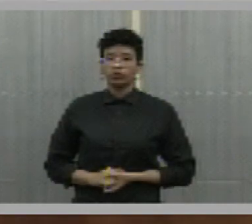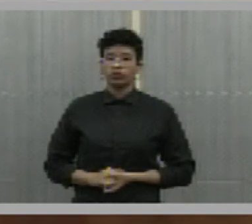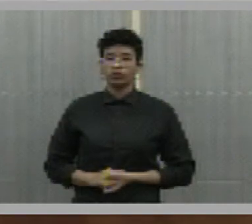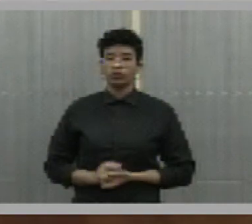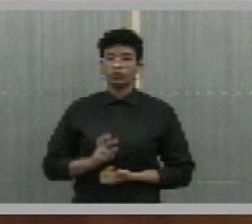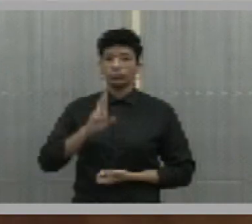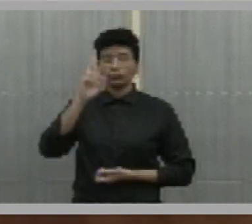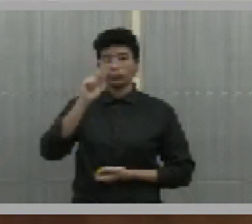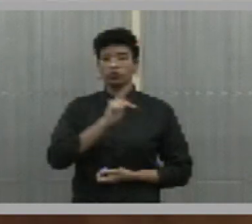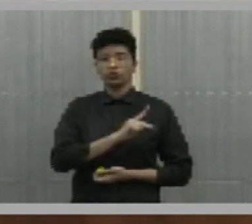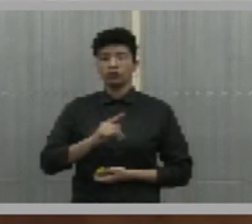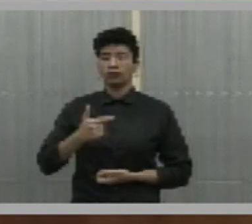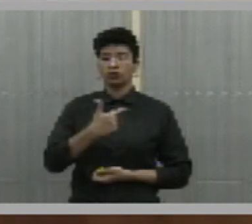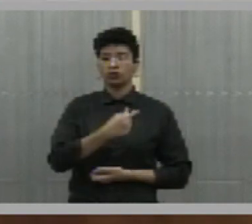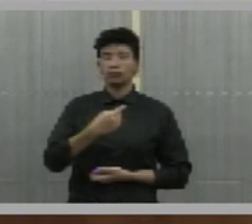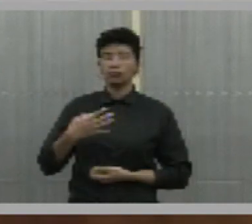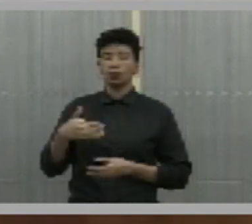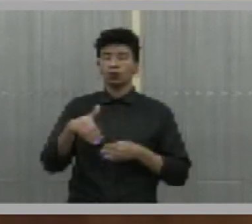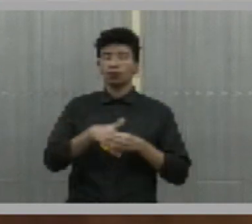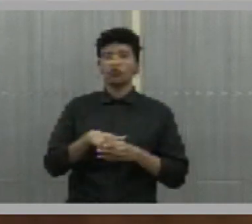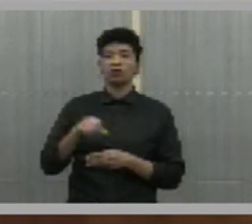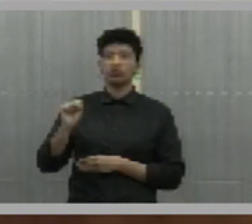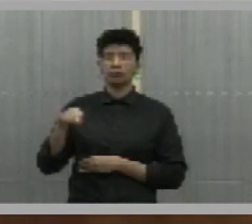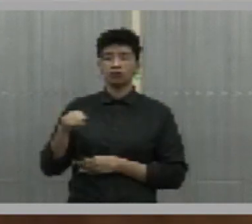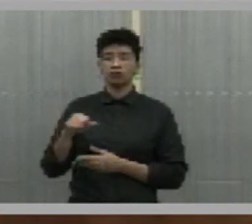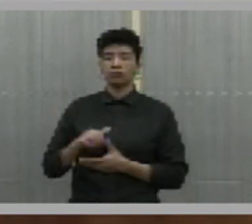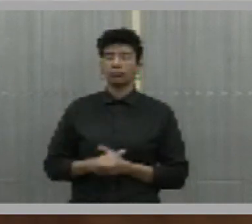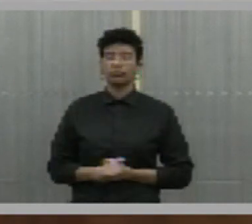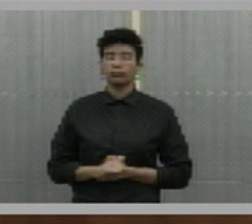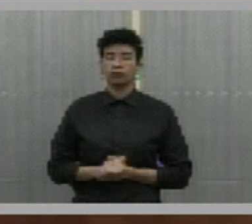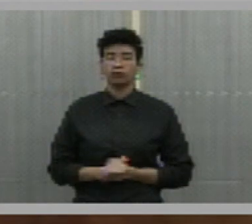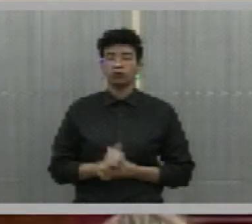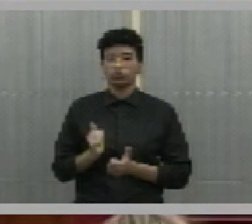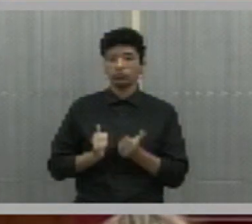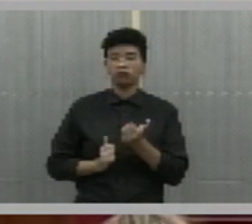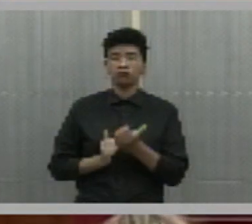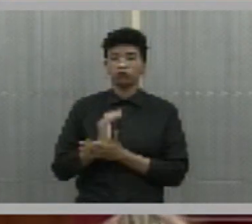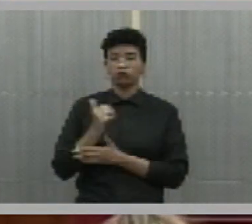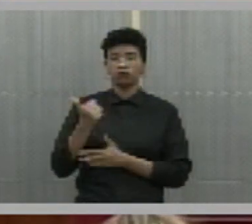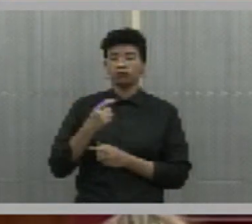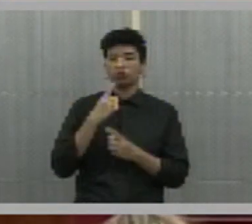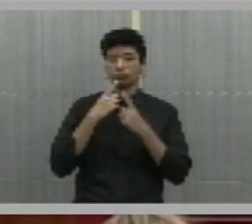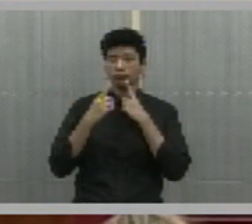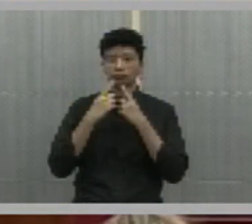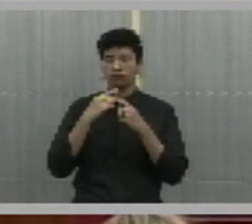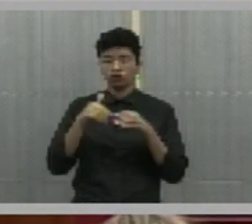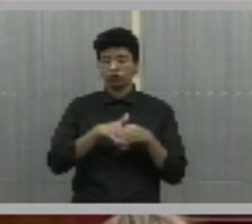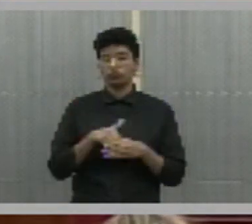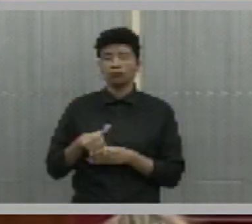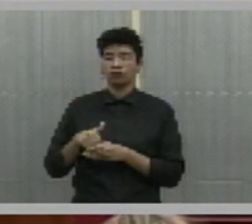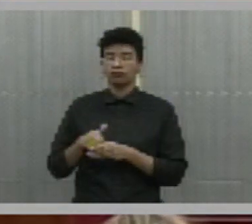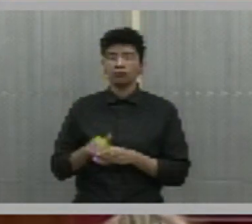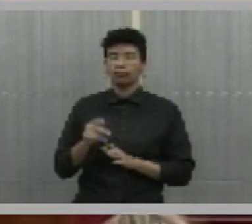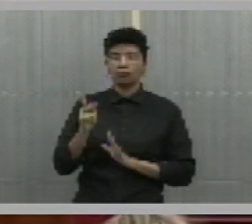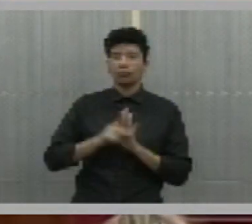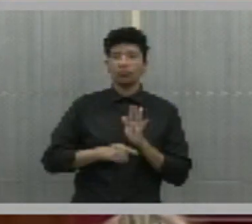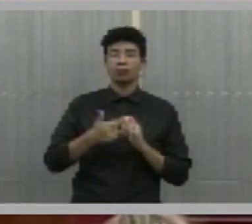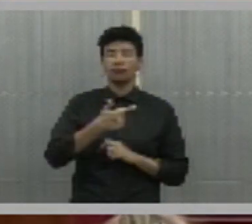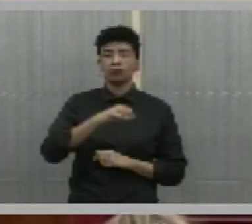Senhor presidente, 24 votos sim. Aprovado. Em primeira votação. Processo AL